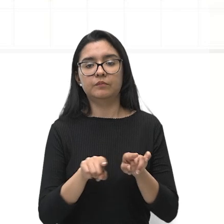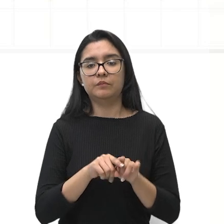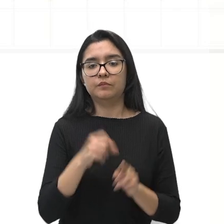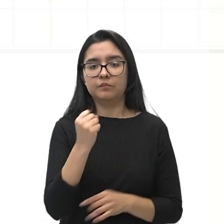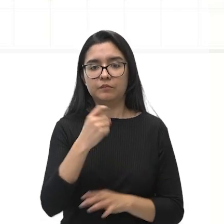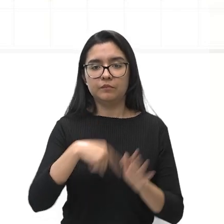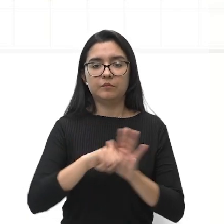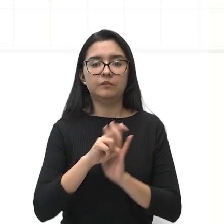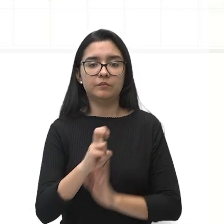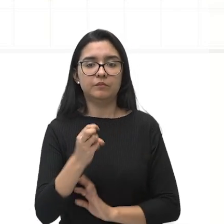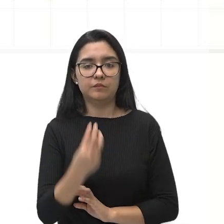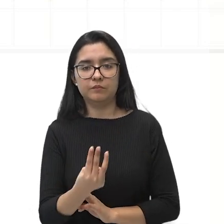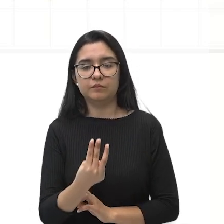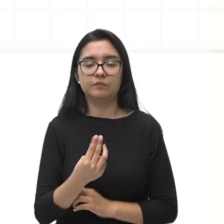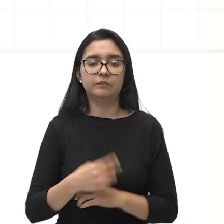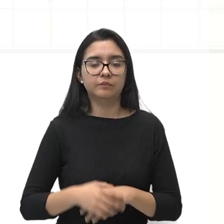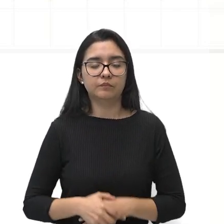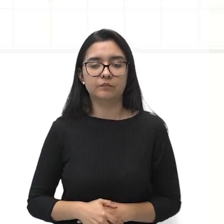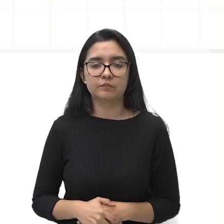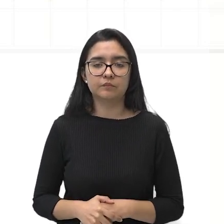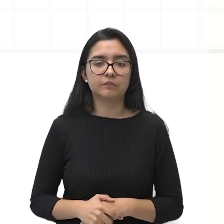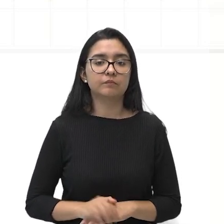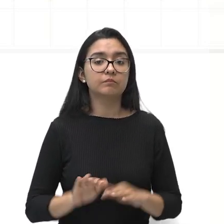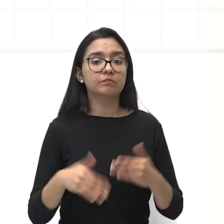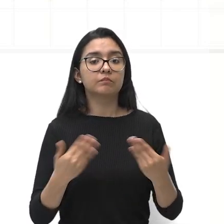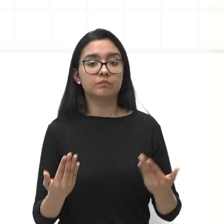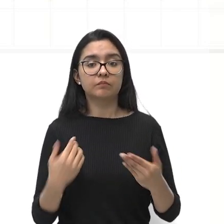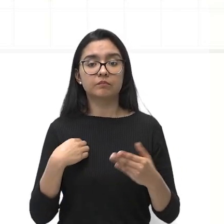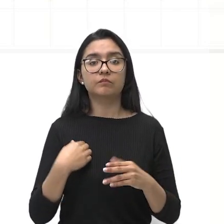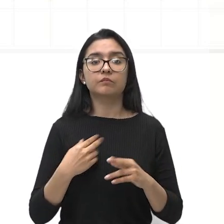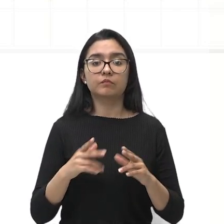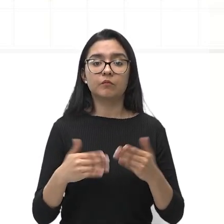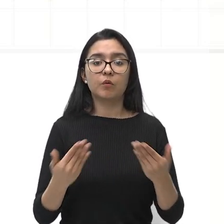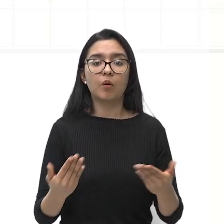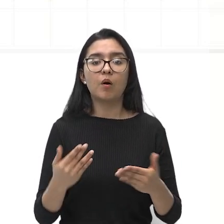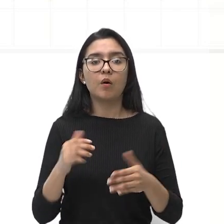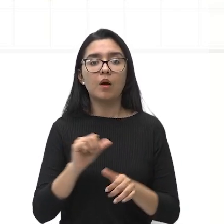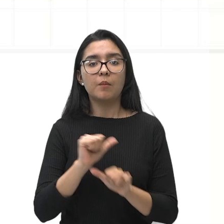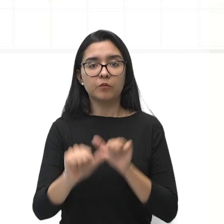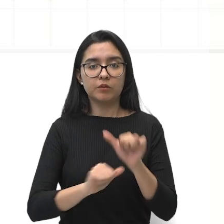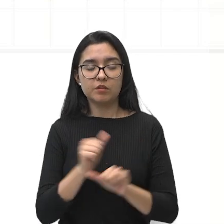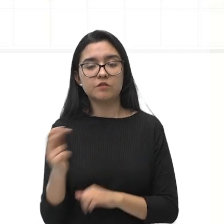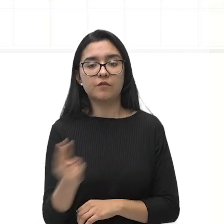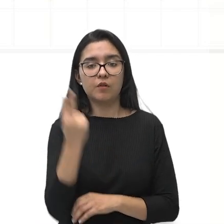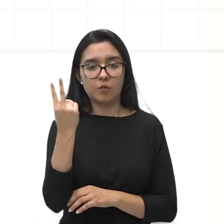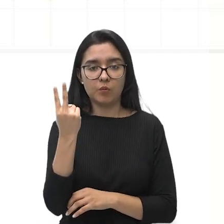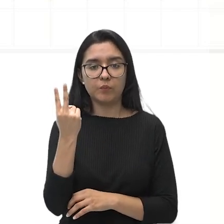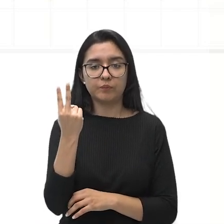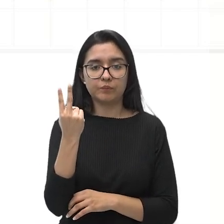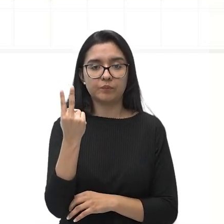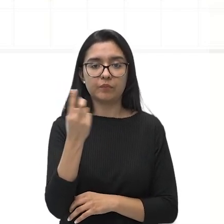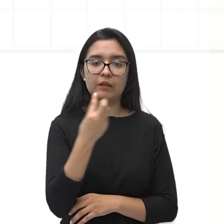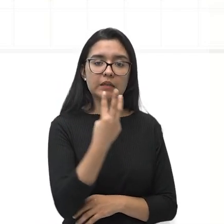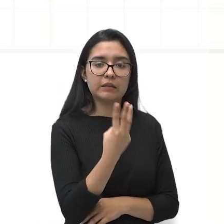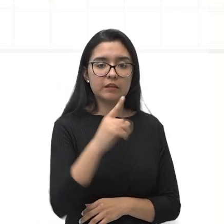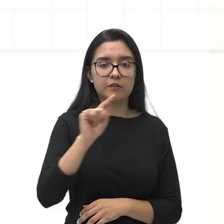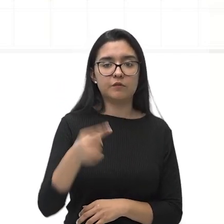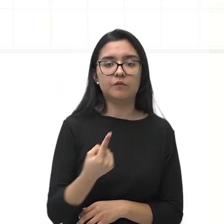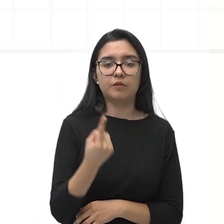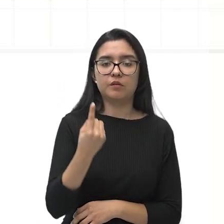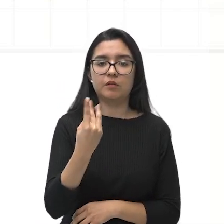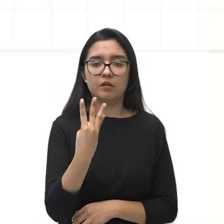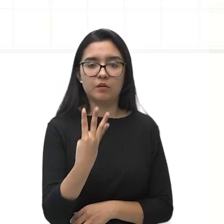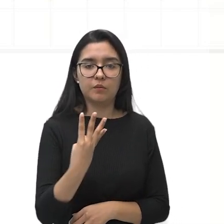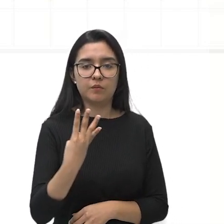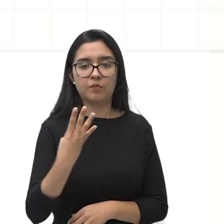menos 3, 0. Então, a diferença é isso daqui, né? Também chamamos de variação de preço, né? Representado pelaquela letra grega